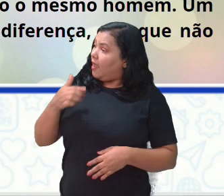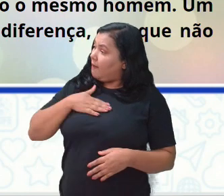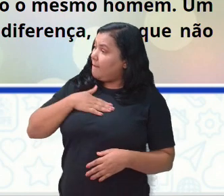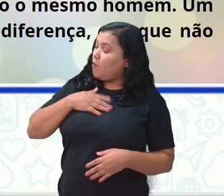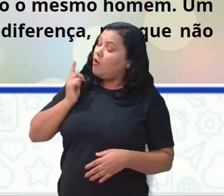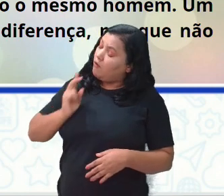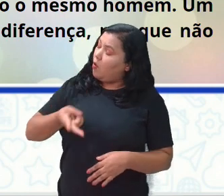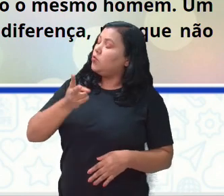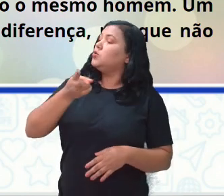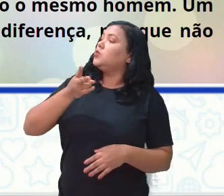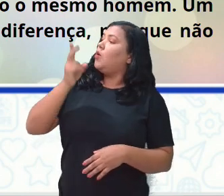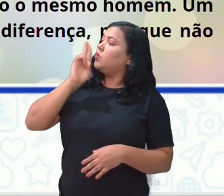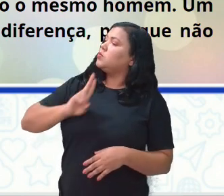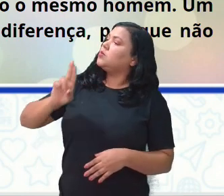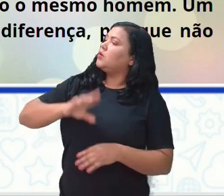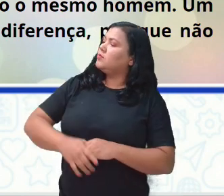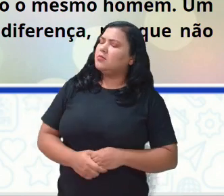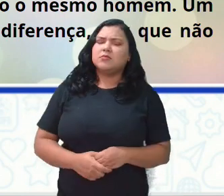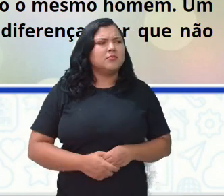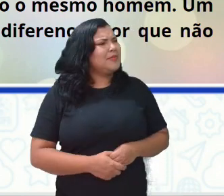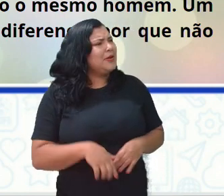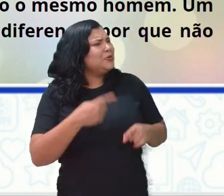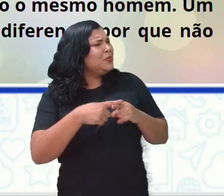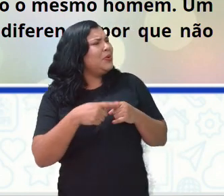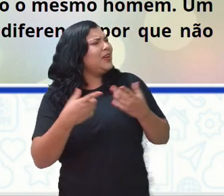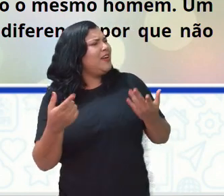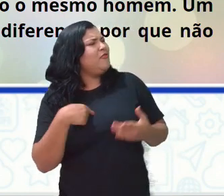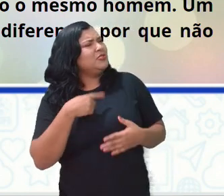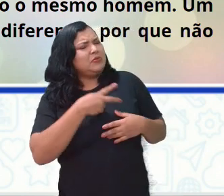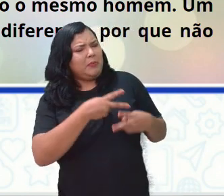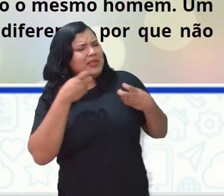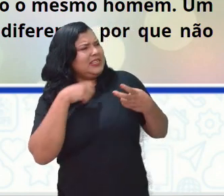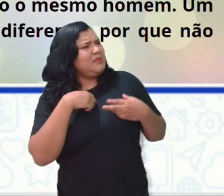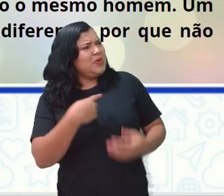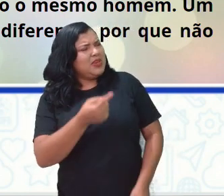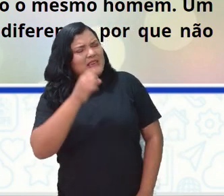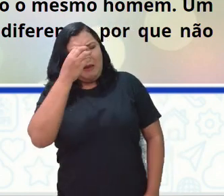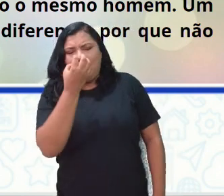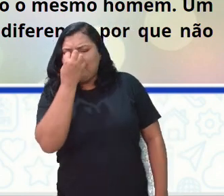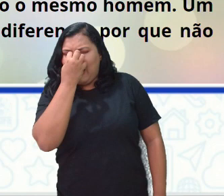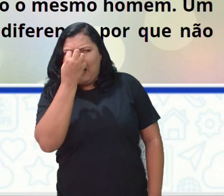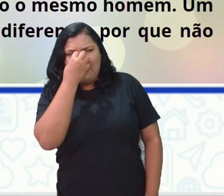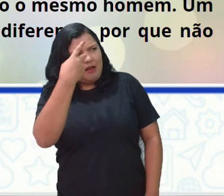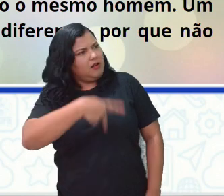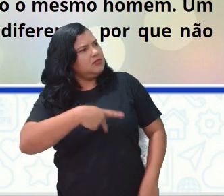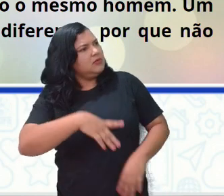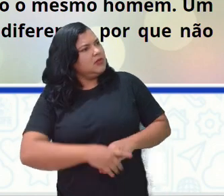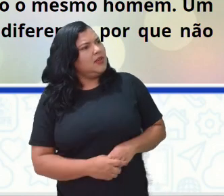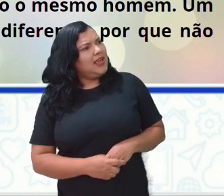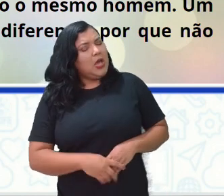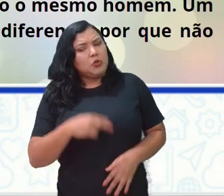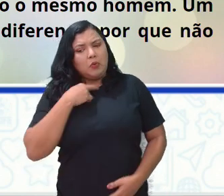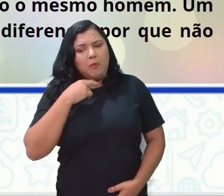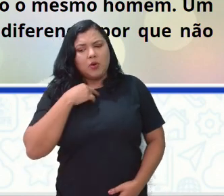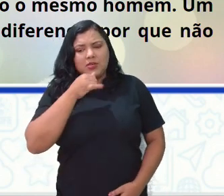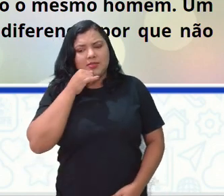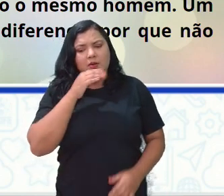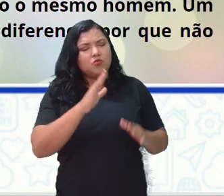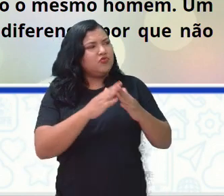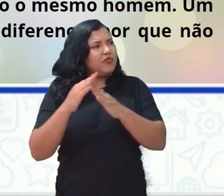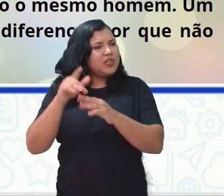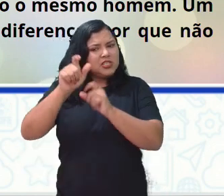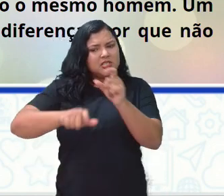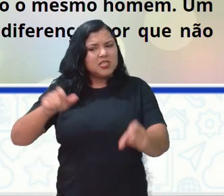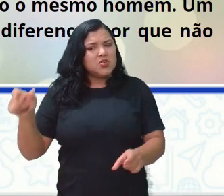usar. Mas por que isso, papai? Você não se dá conta de que se transformou no palhaço do prédio? Eu não posso mais encarar os vizinhos